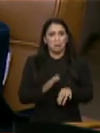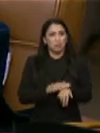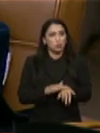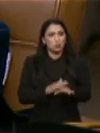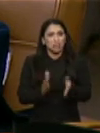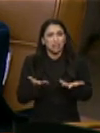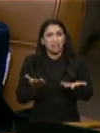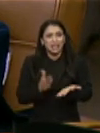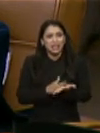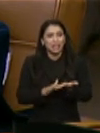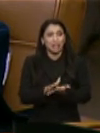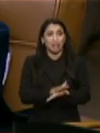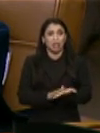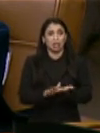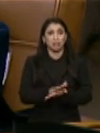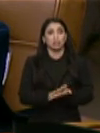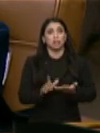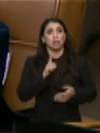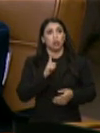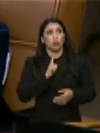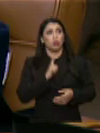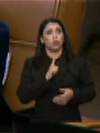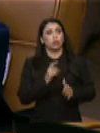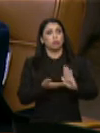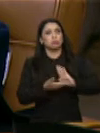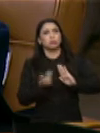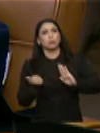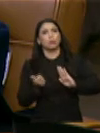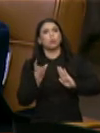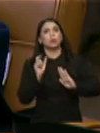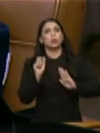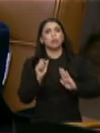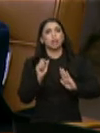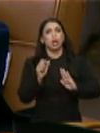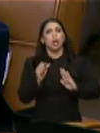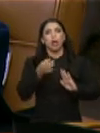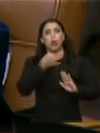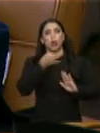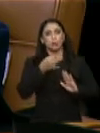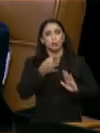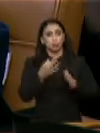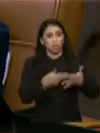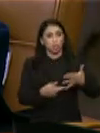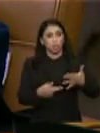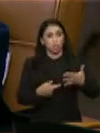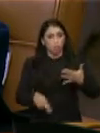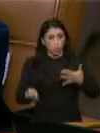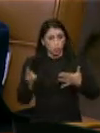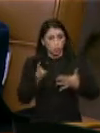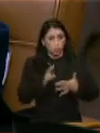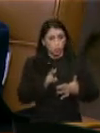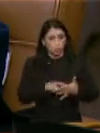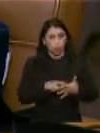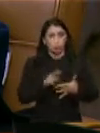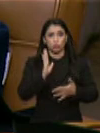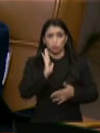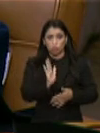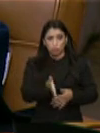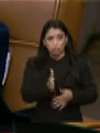em nenhum momento se colocou o afastamento da coisa julgada como parte dos efeitos dessa decisão